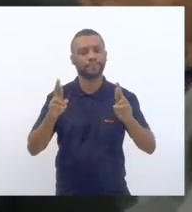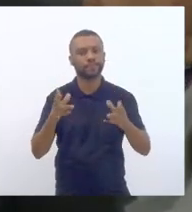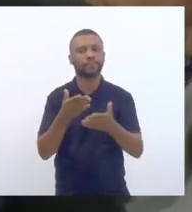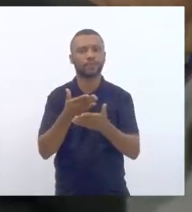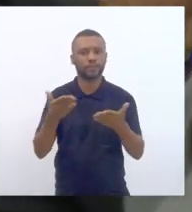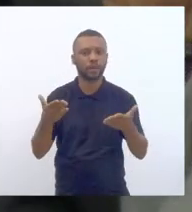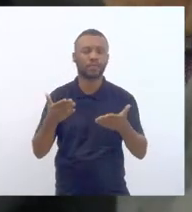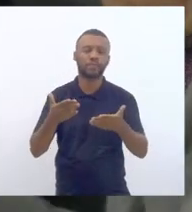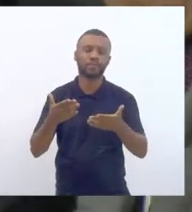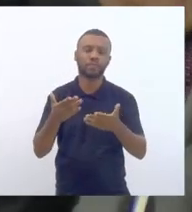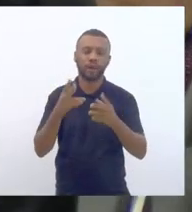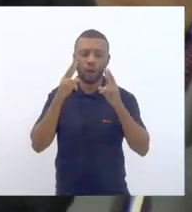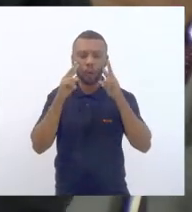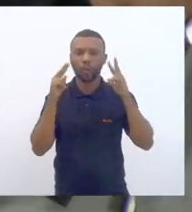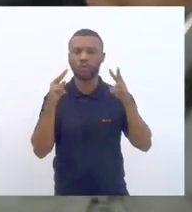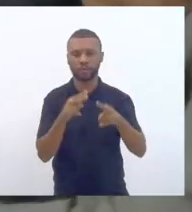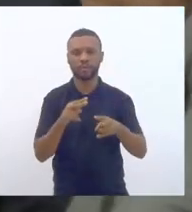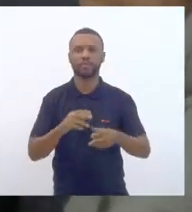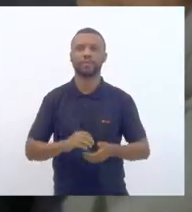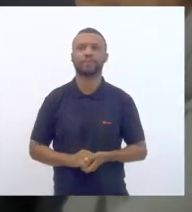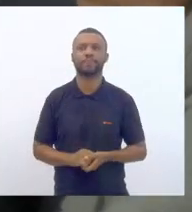estima e consideração.